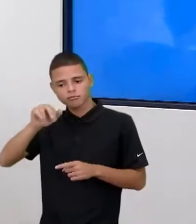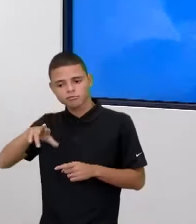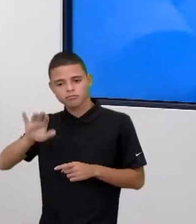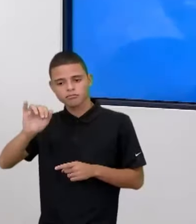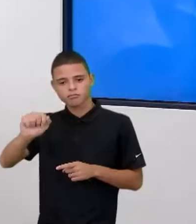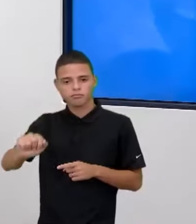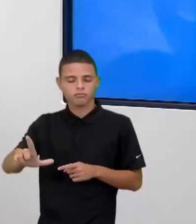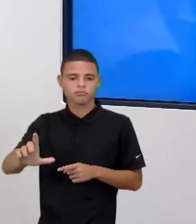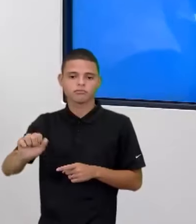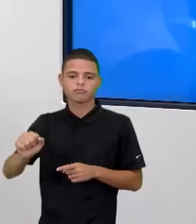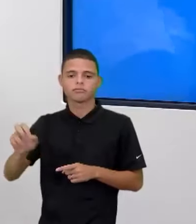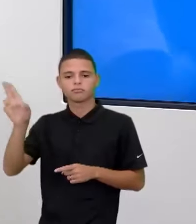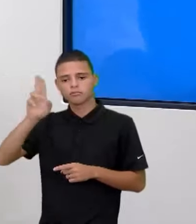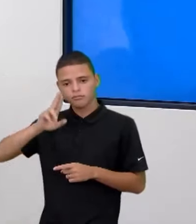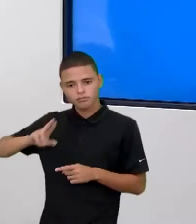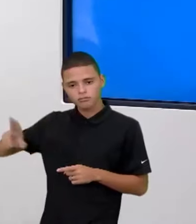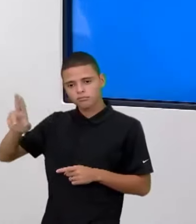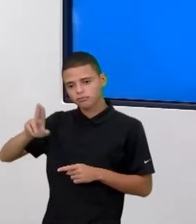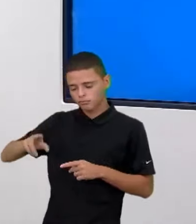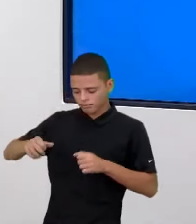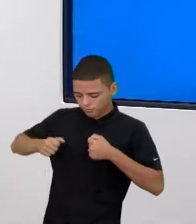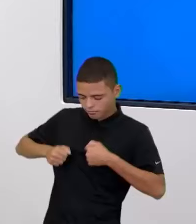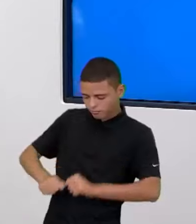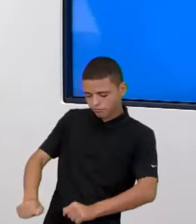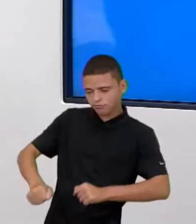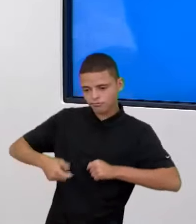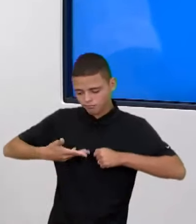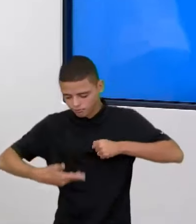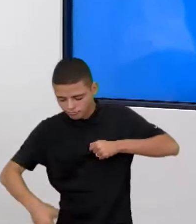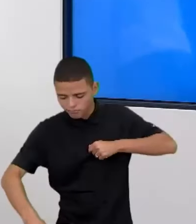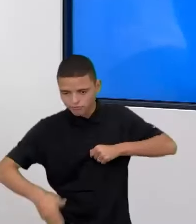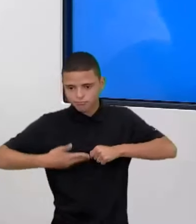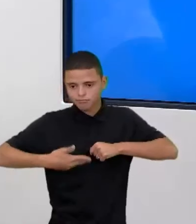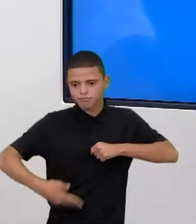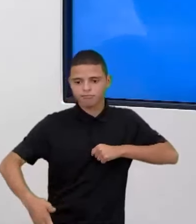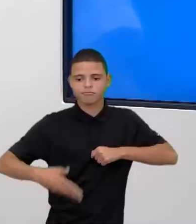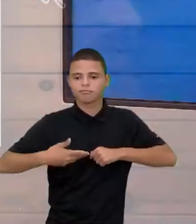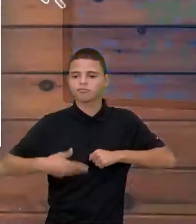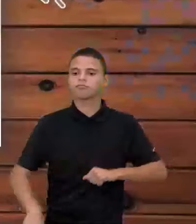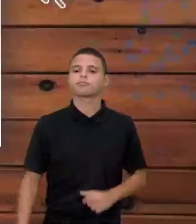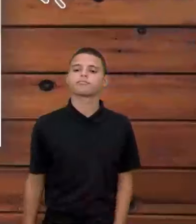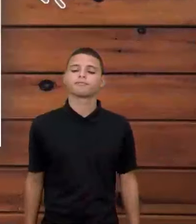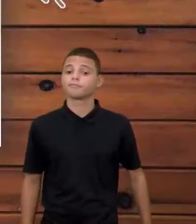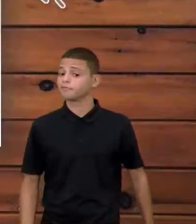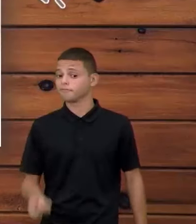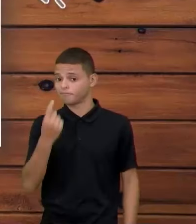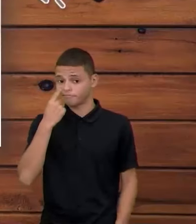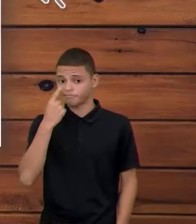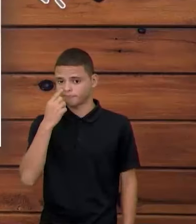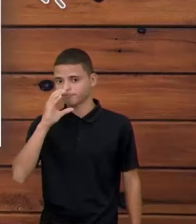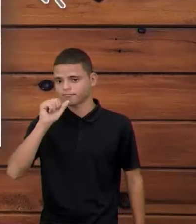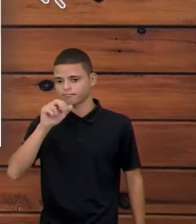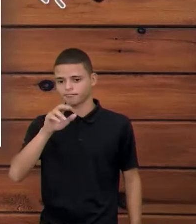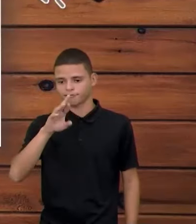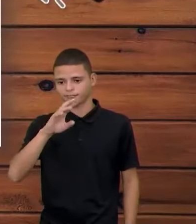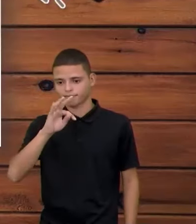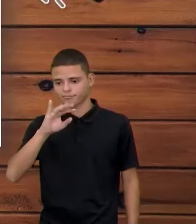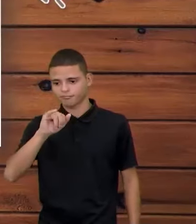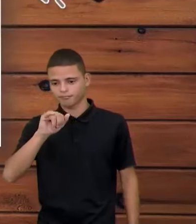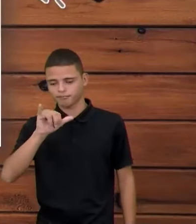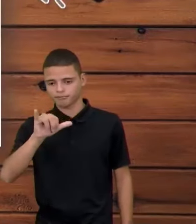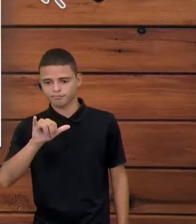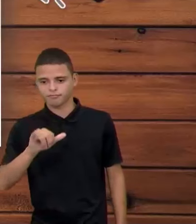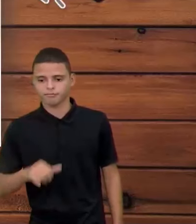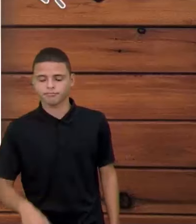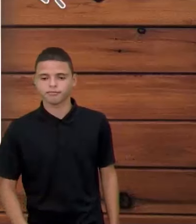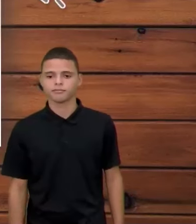era Beatles ainda, eles usavam o washboard. Então vamos ouvir aí um exemplo de country. A gente não colocou o sertanejo